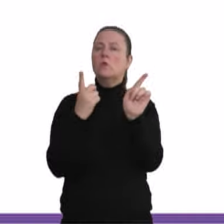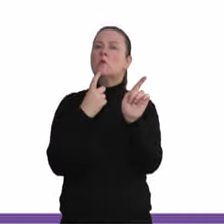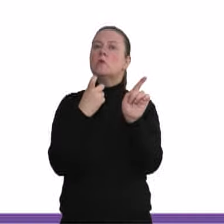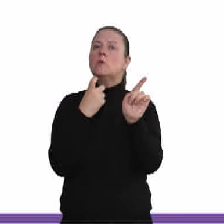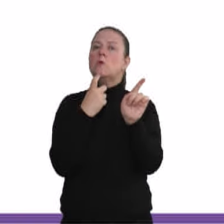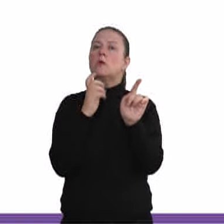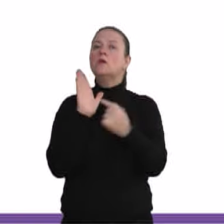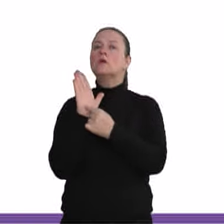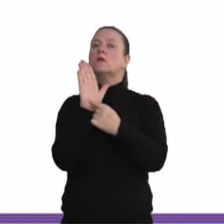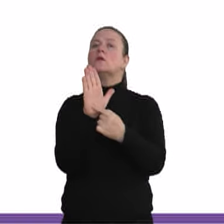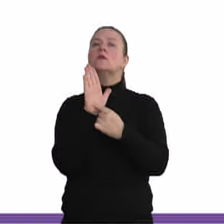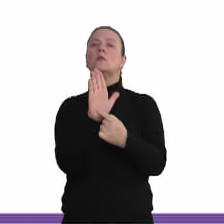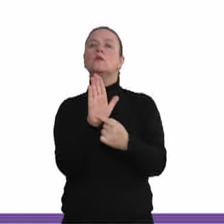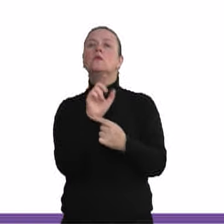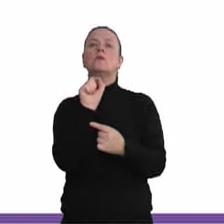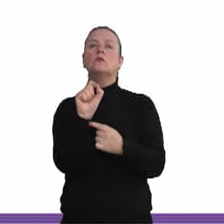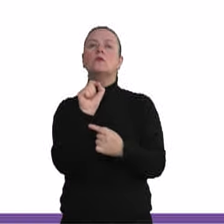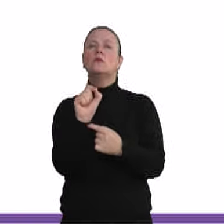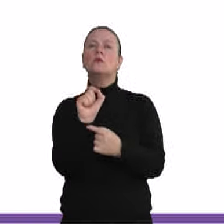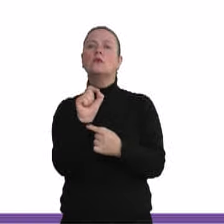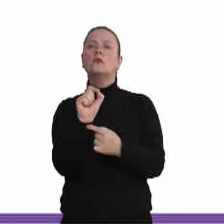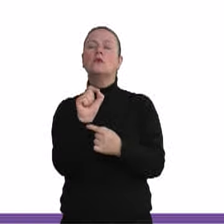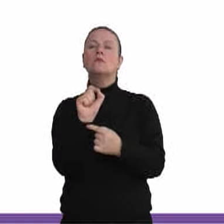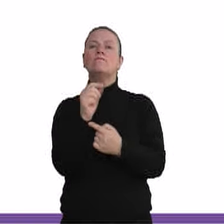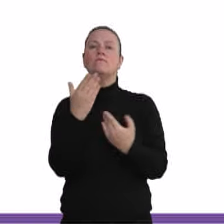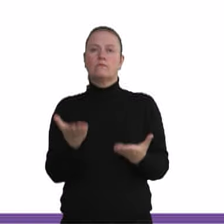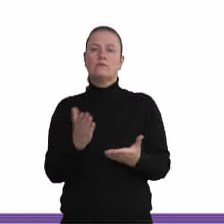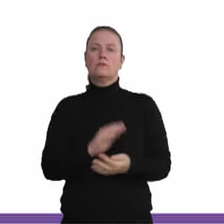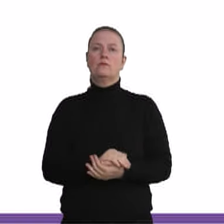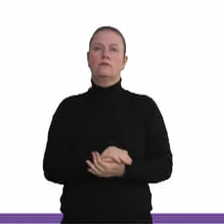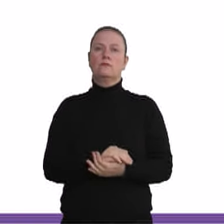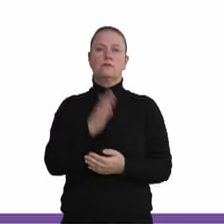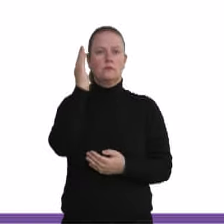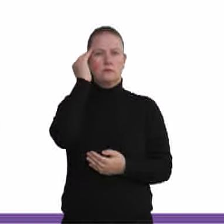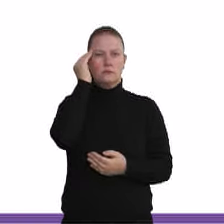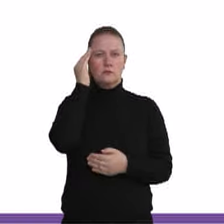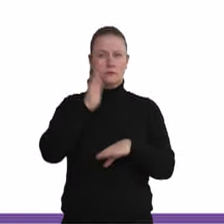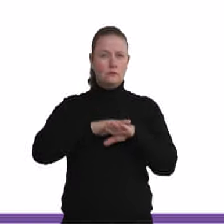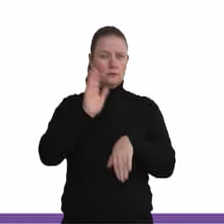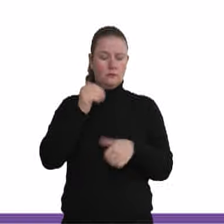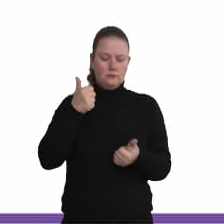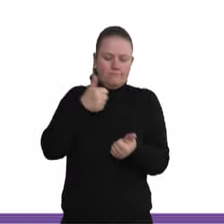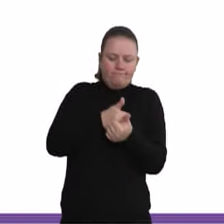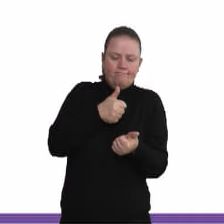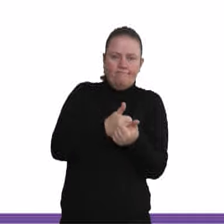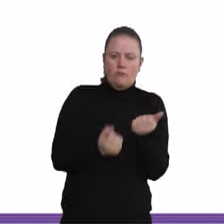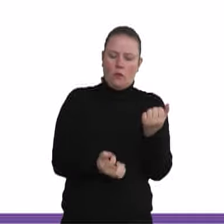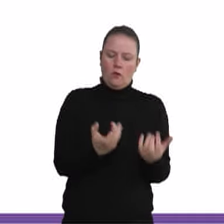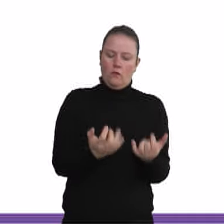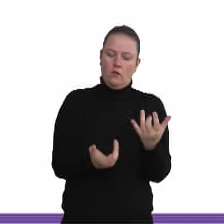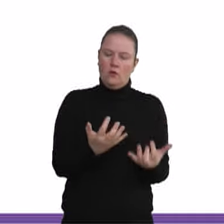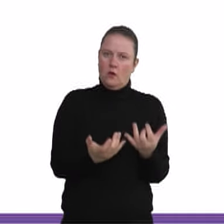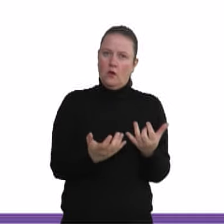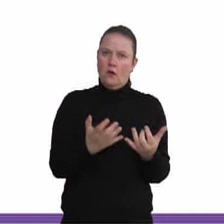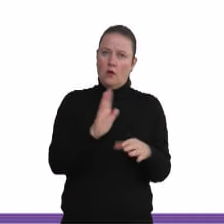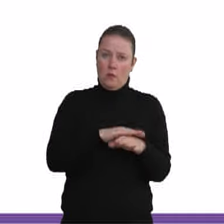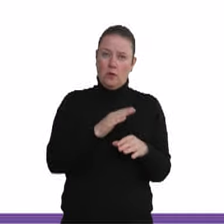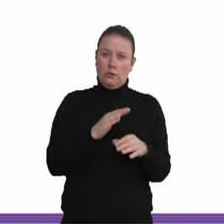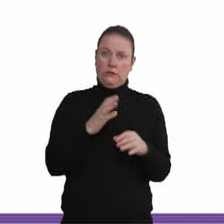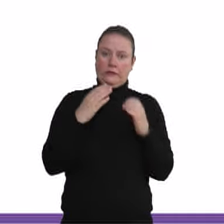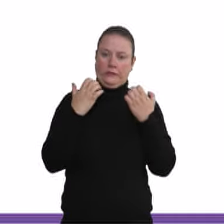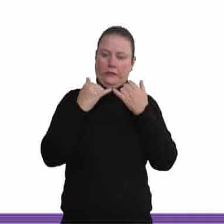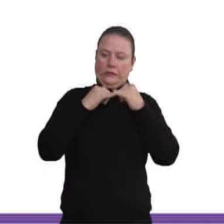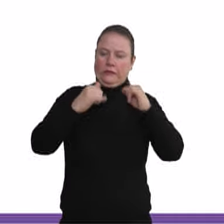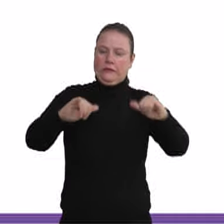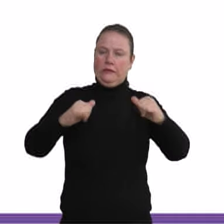da onde que está indo e aonde que está chegando. Então você vai ter ali, quanto mais próximo ao fogo, mais aquecido vai estar essa estrutura, e aí você